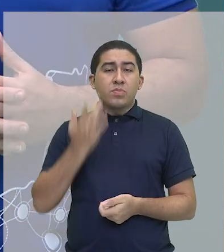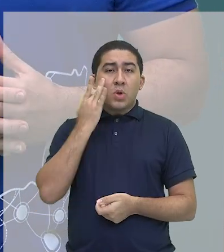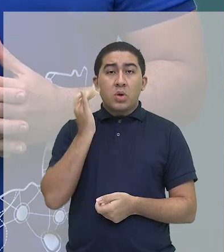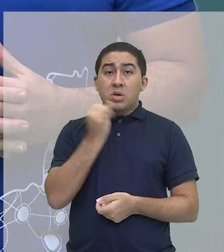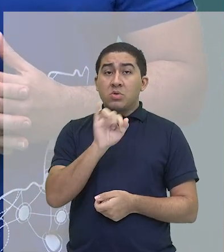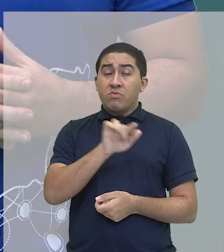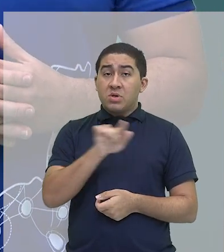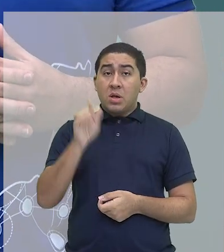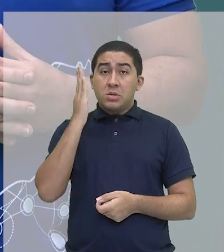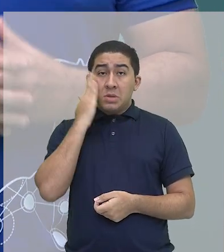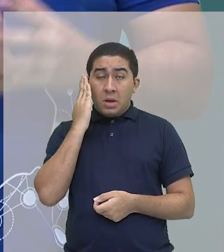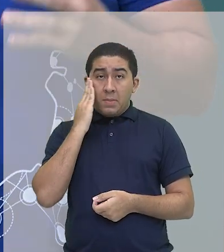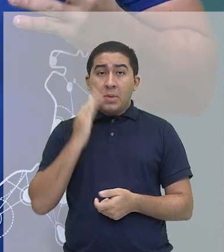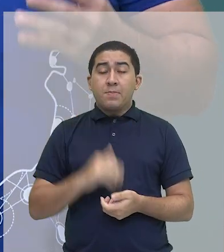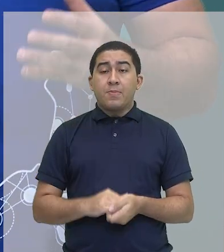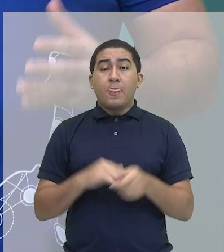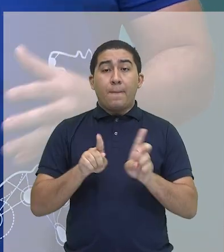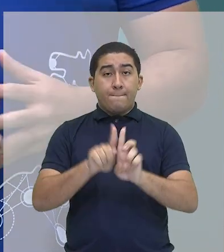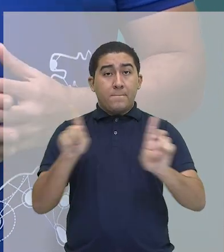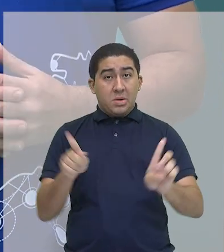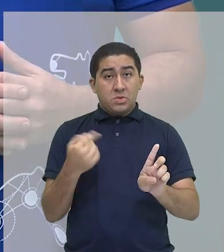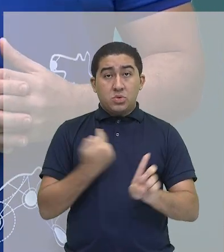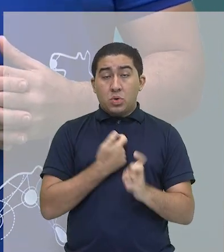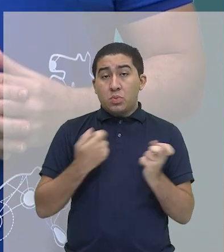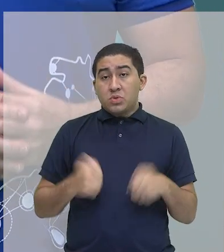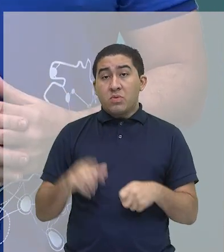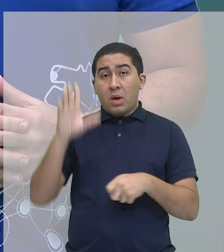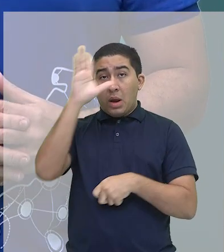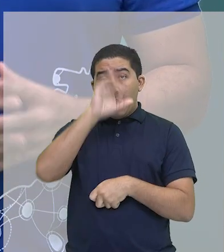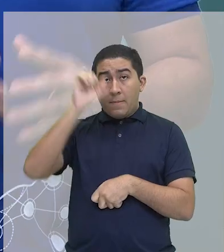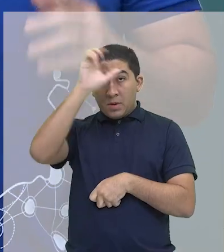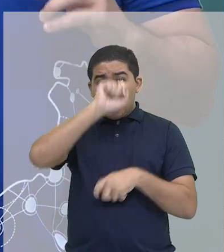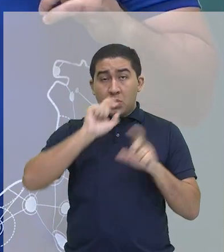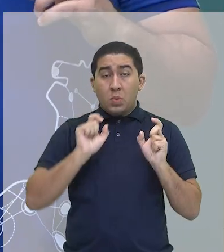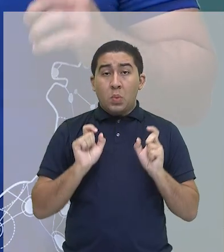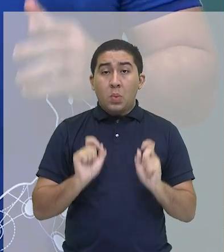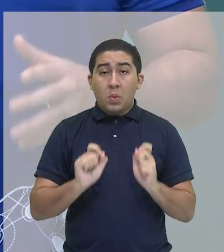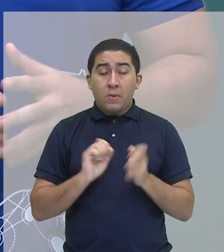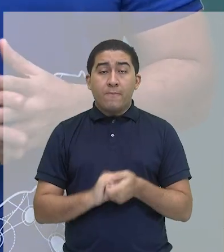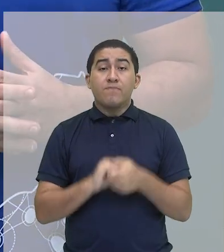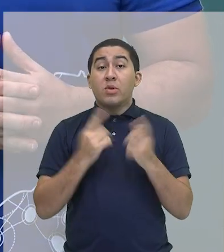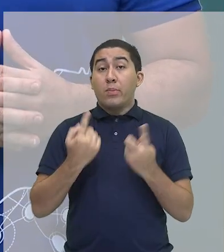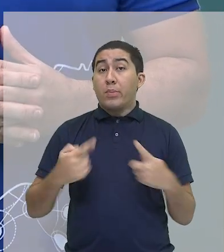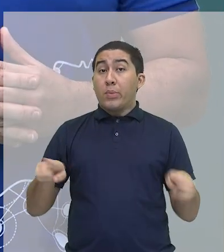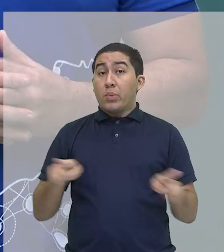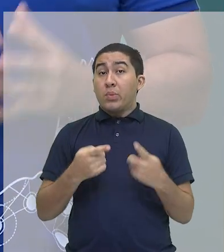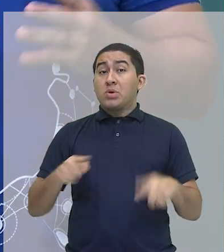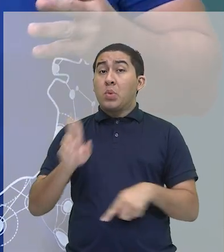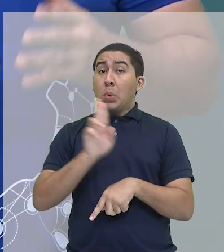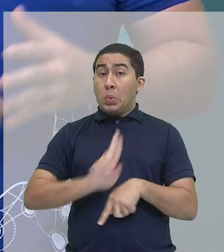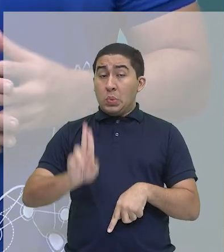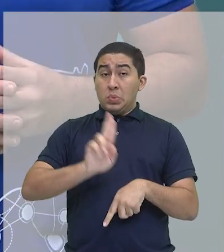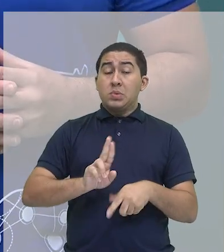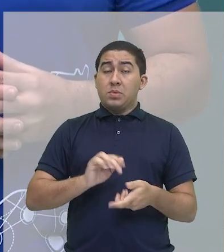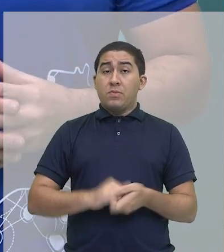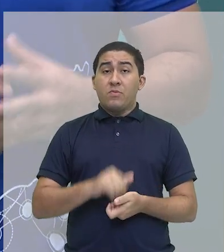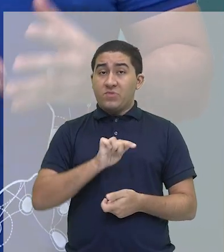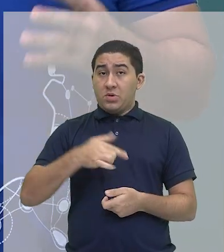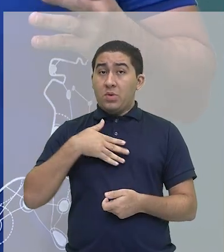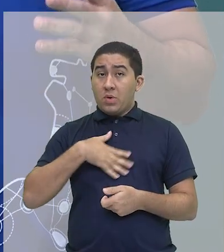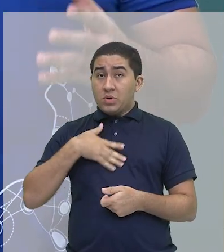vocês sabem, mas nós podemos aprender bastante com músicas. É isso aí mesmo. Vocês gostam de